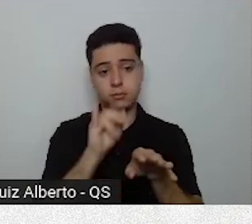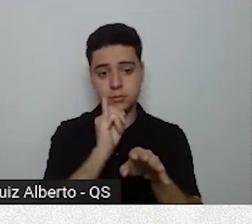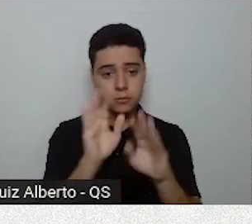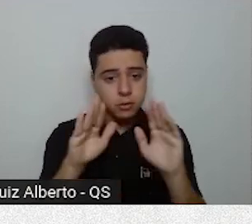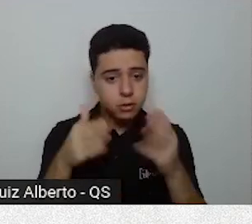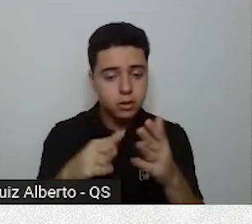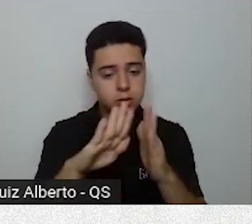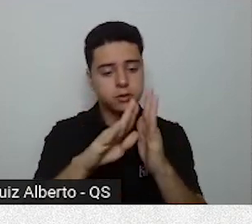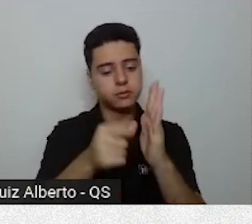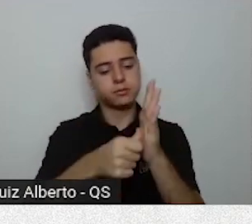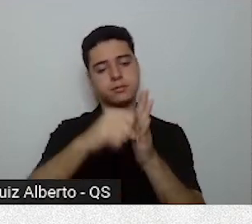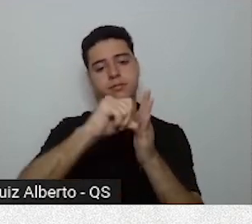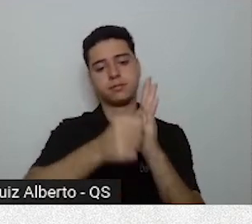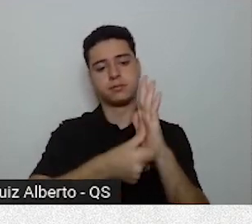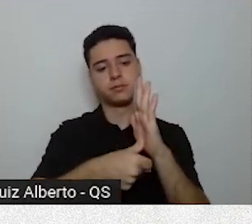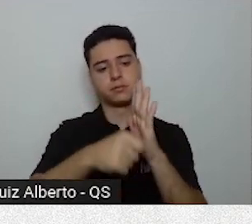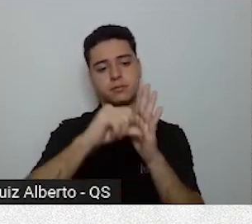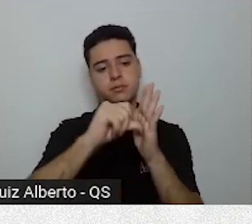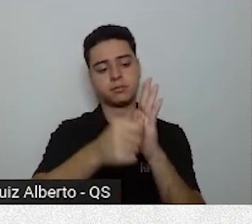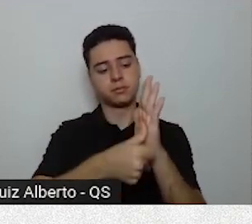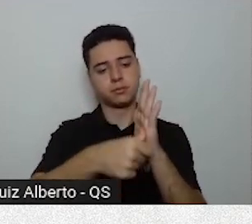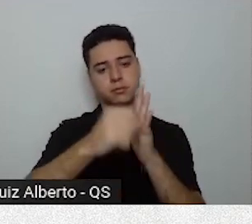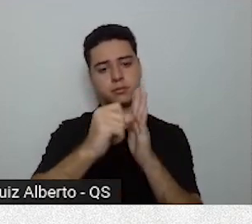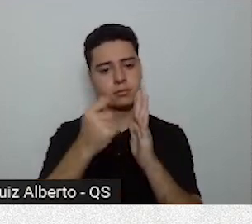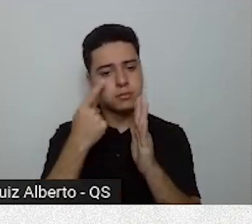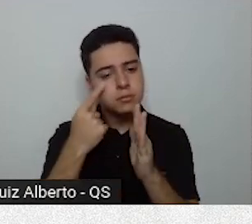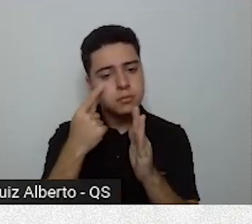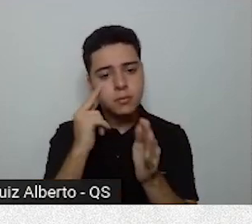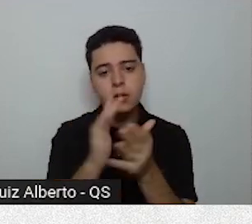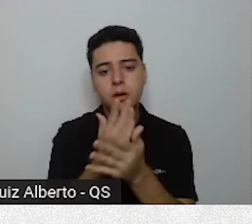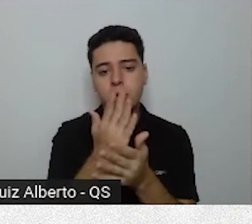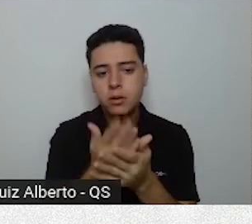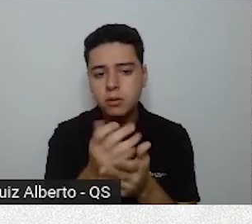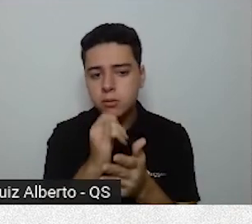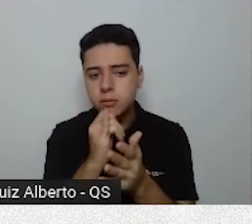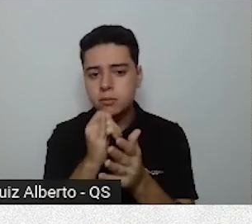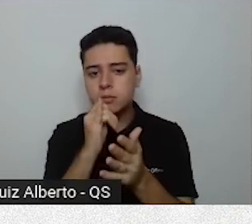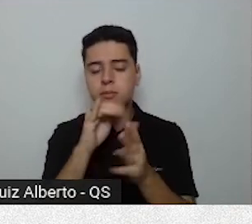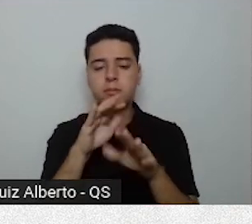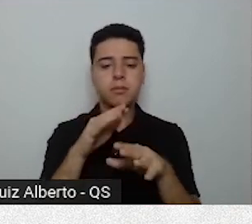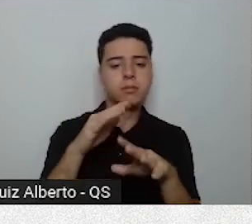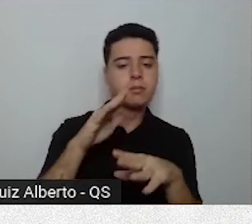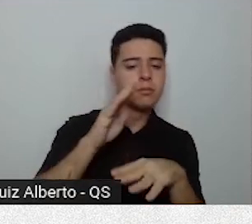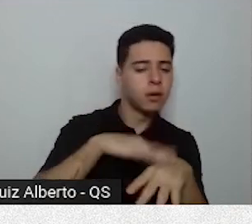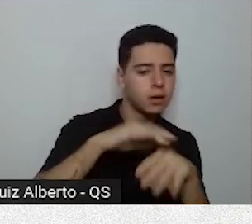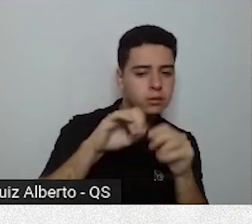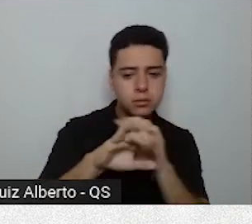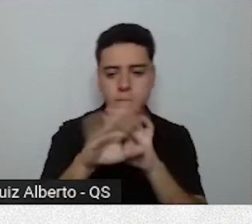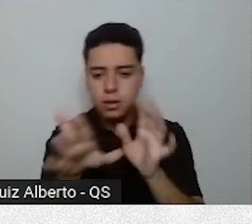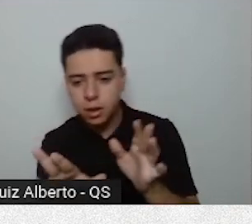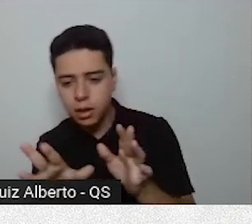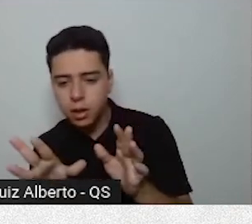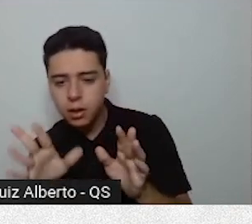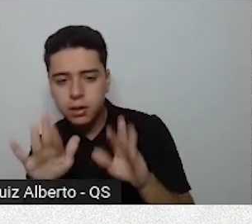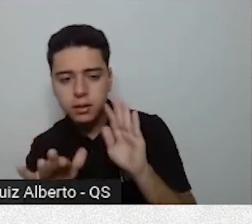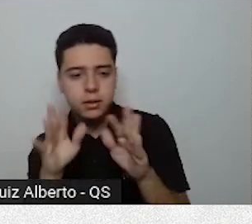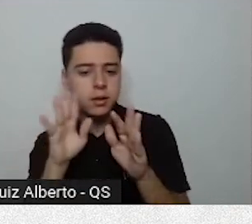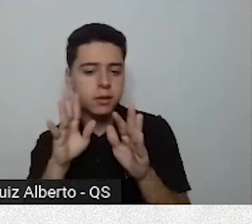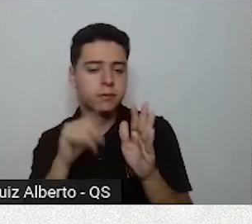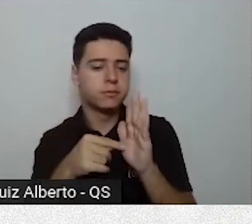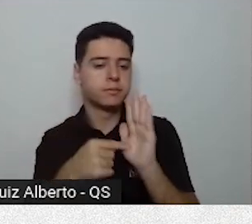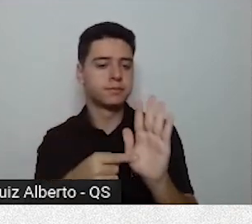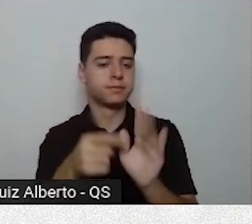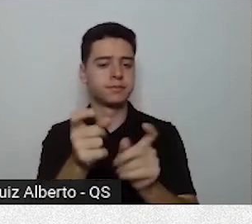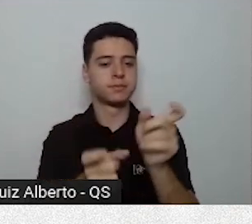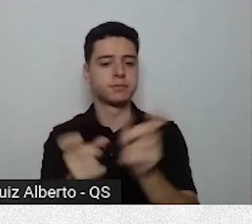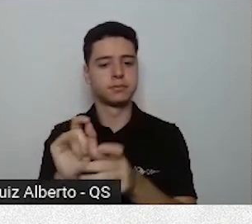né, eu fui vendo assim umas imagens de animais depois de um tempo, e é muito engraçado que você pode mostrar para as